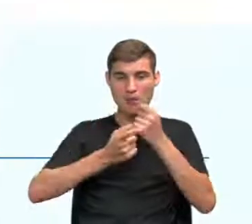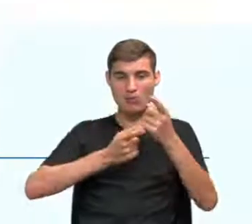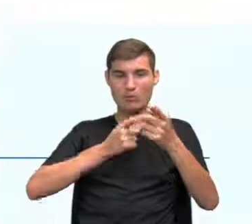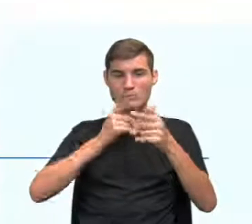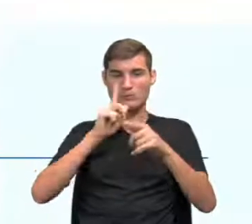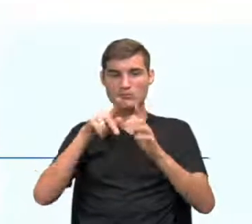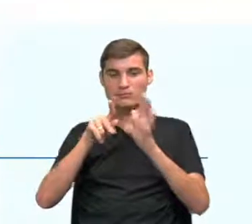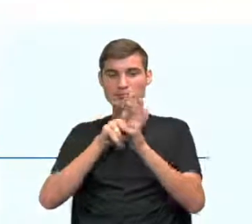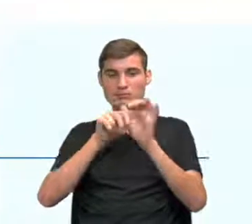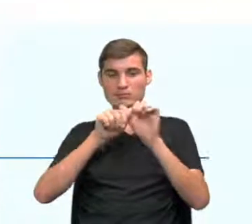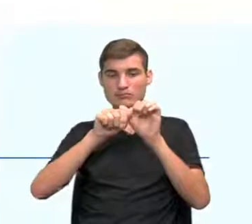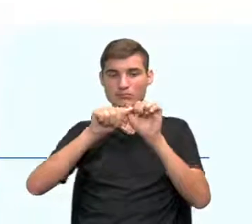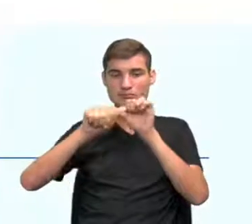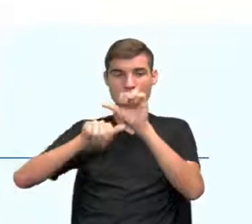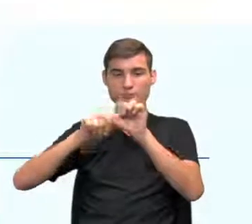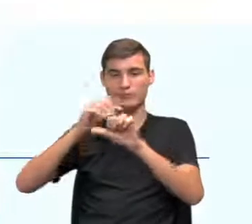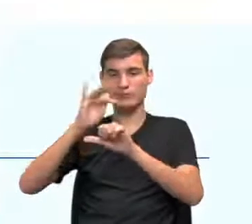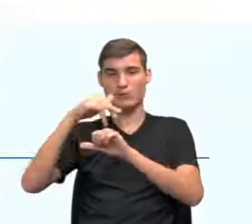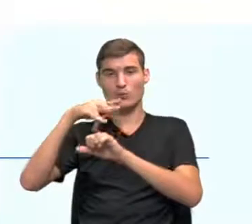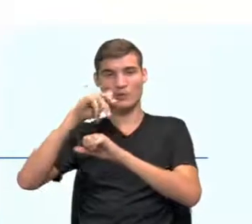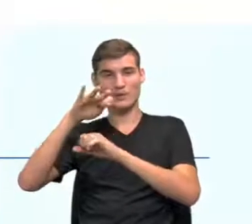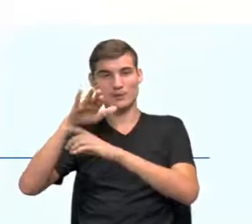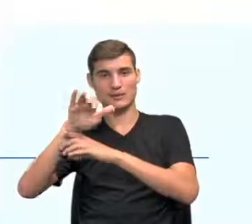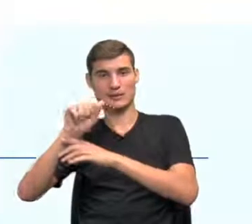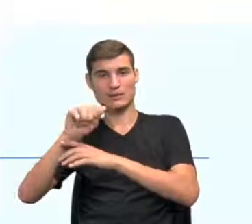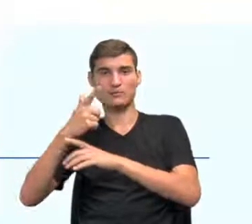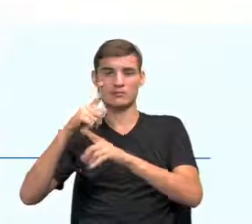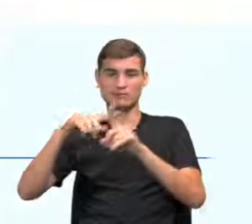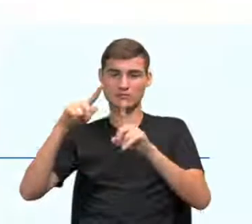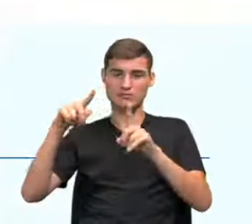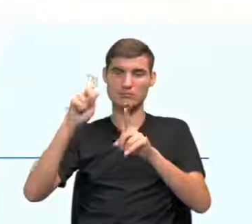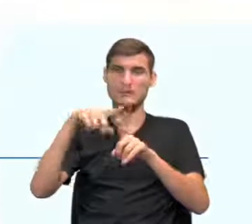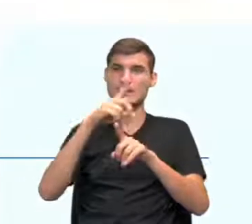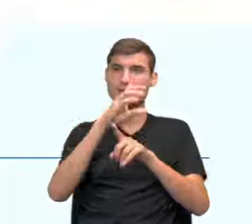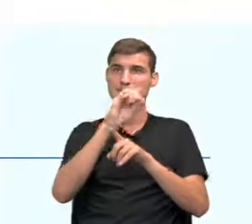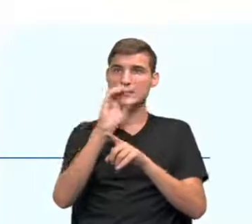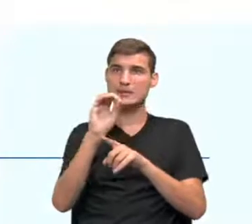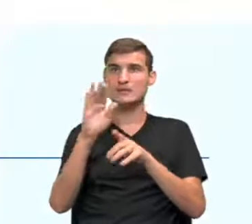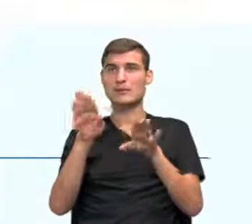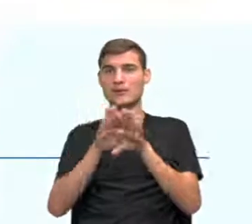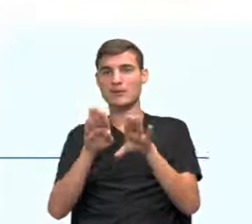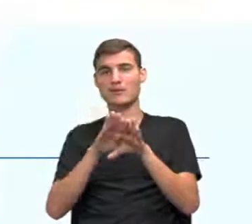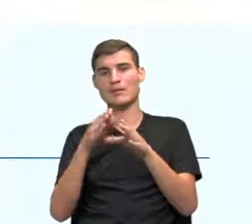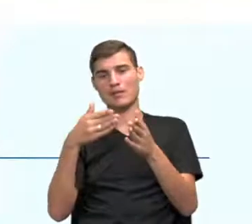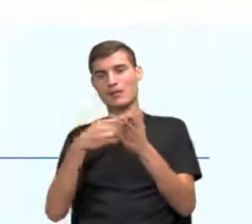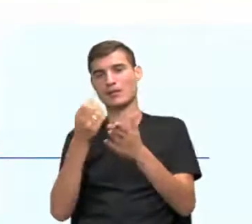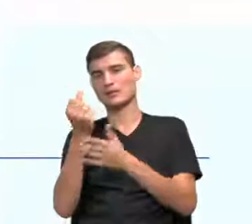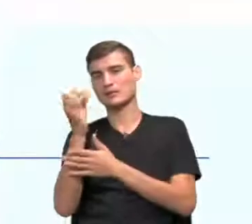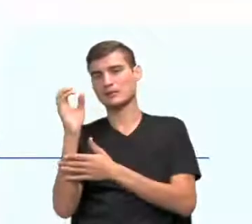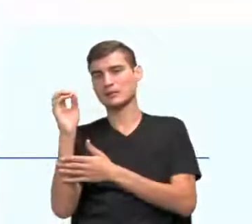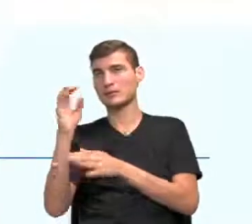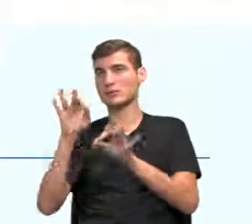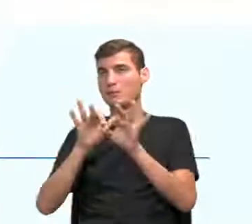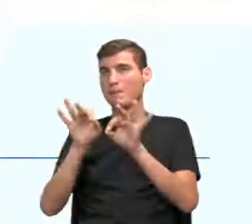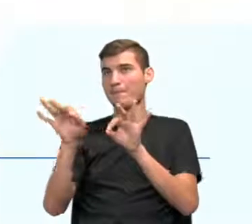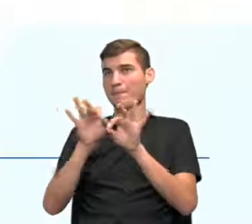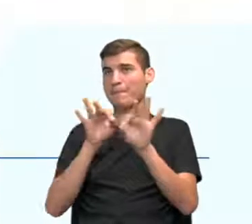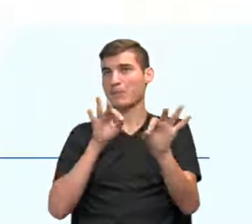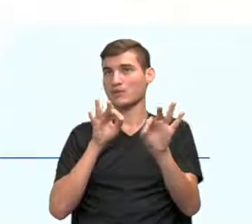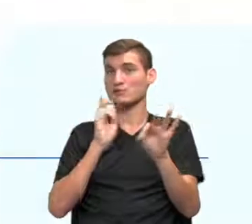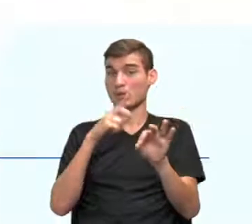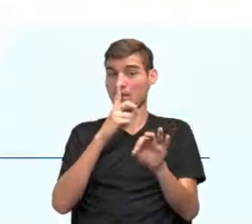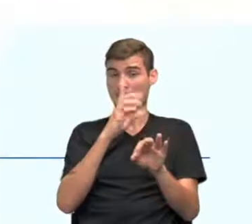aqui. E o comprimento de onda varia entre 100 e 600 metros. Banda de passagem, 10